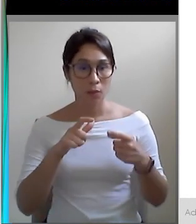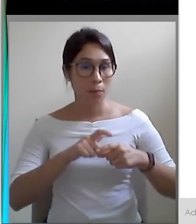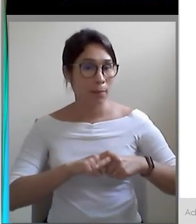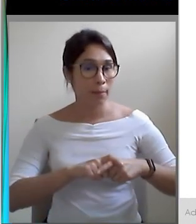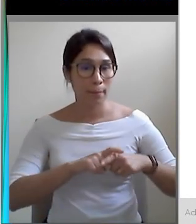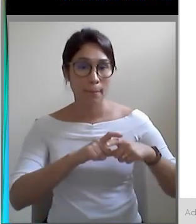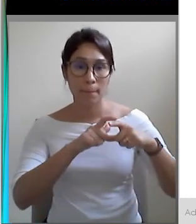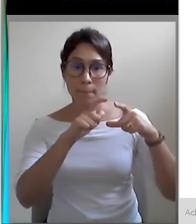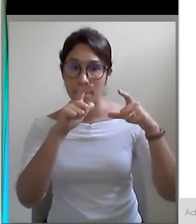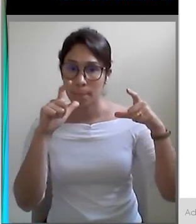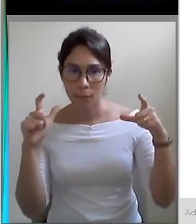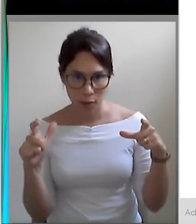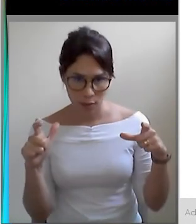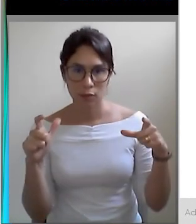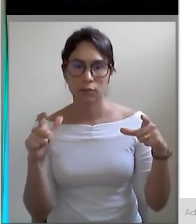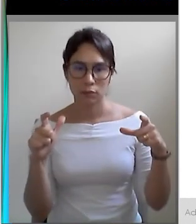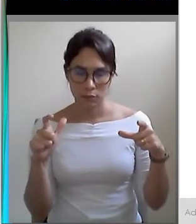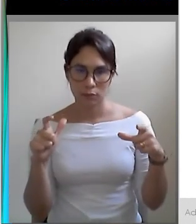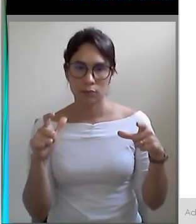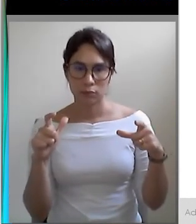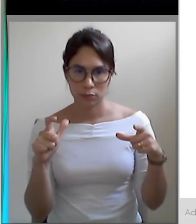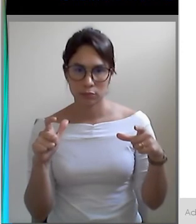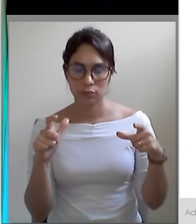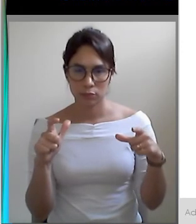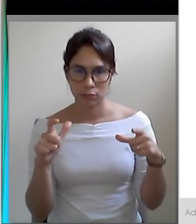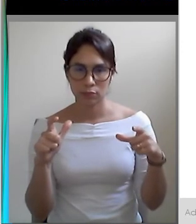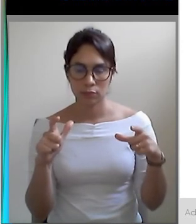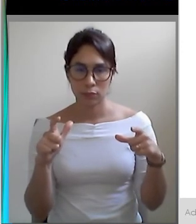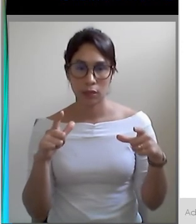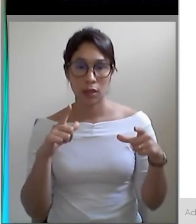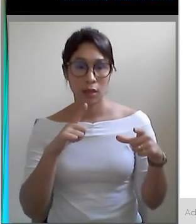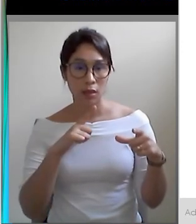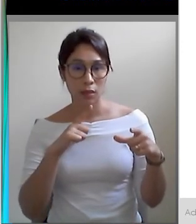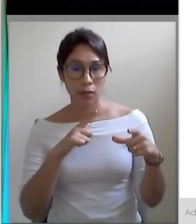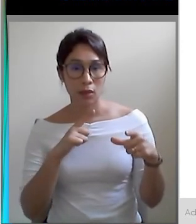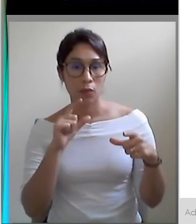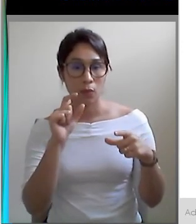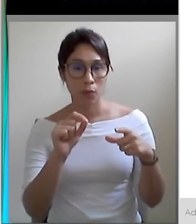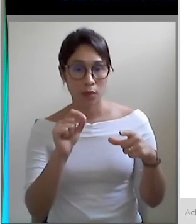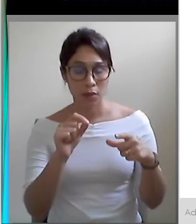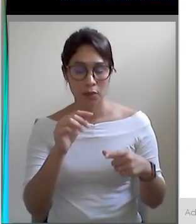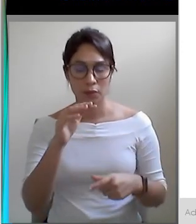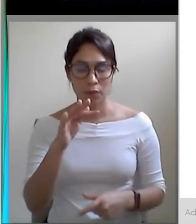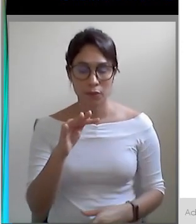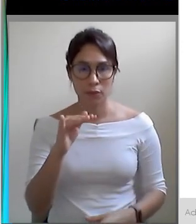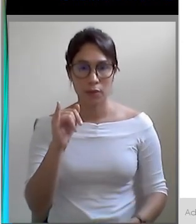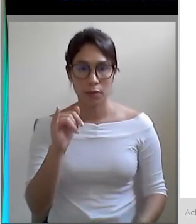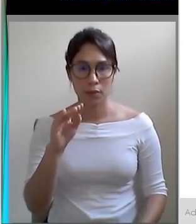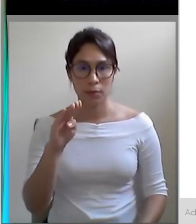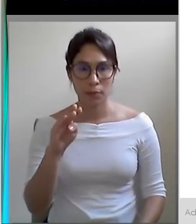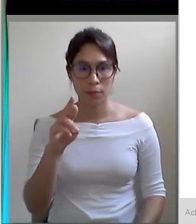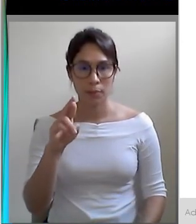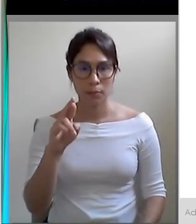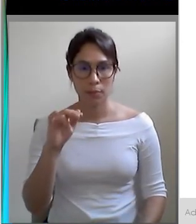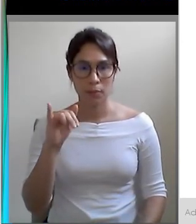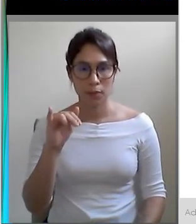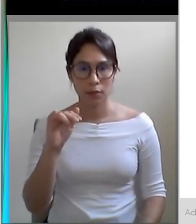Os grânulos alfa são os mais comuns e mais abundantes e contêm